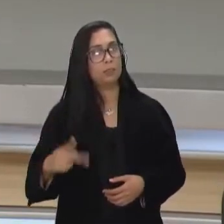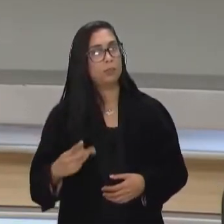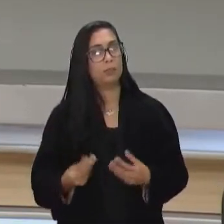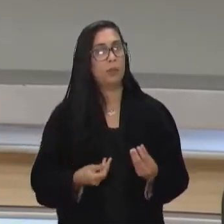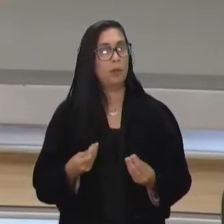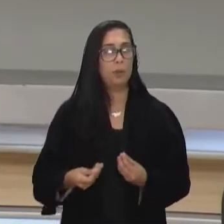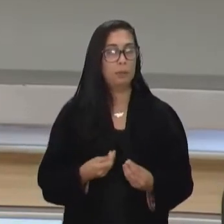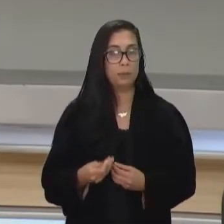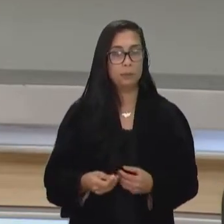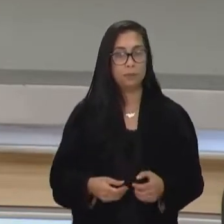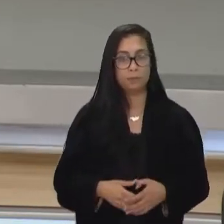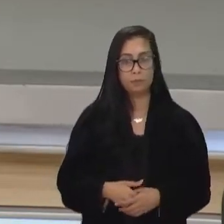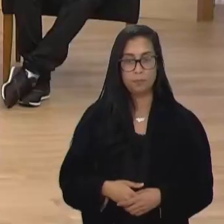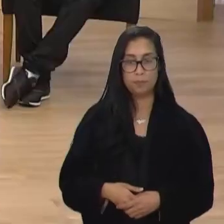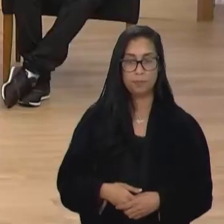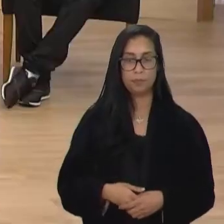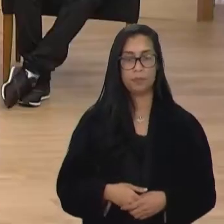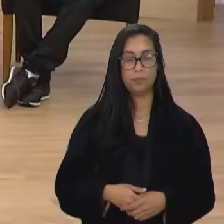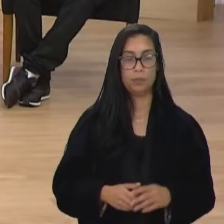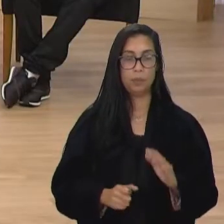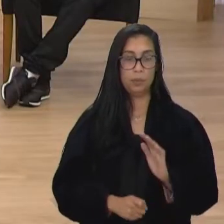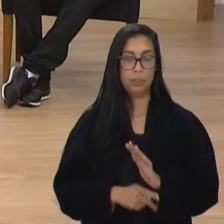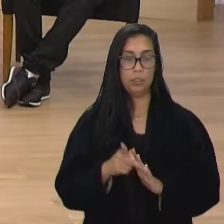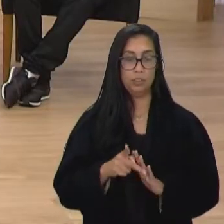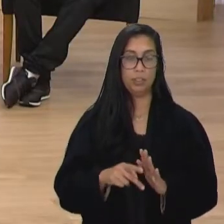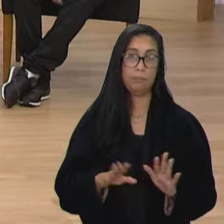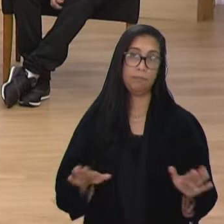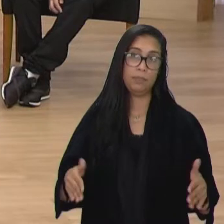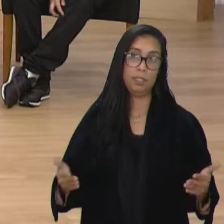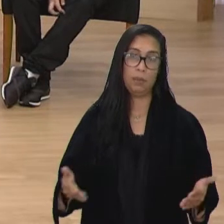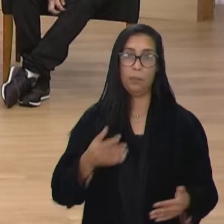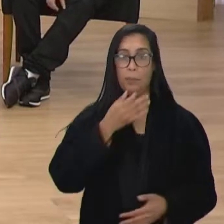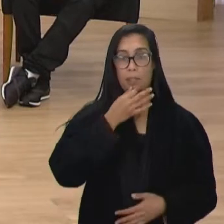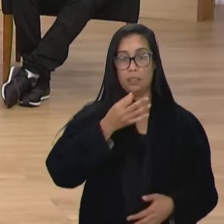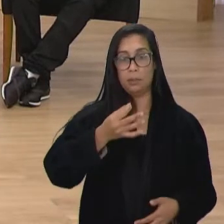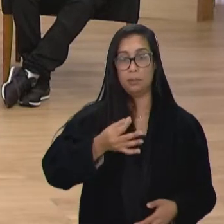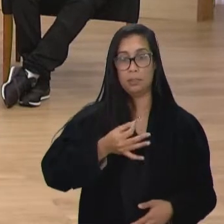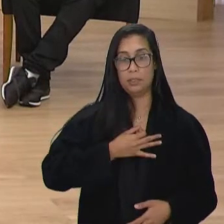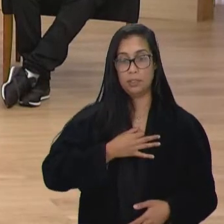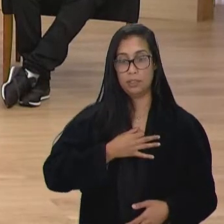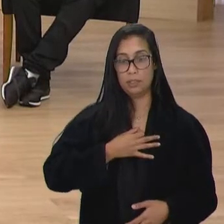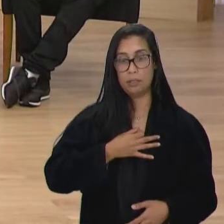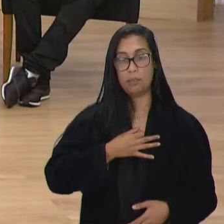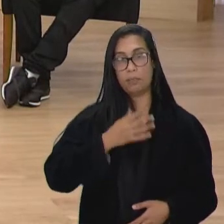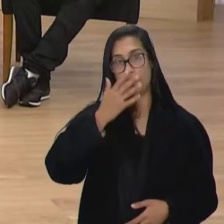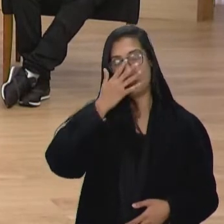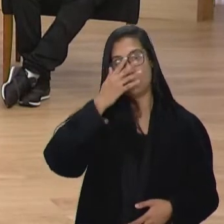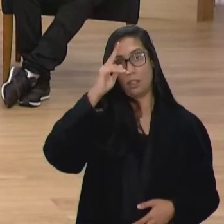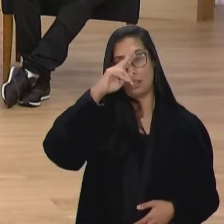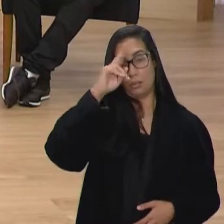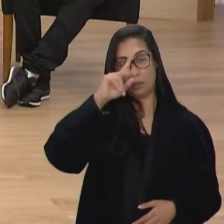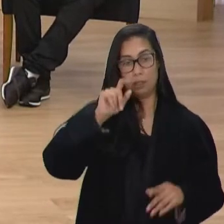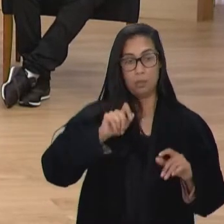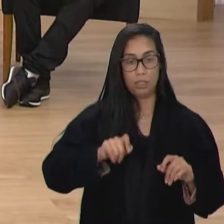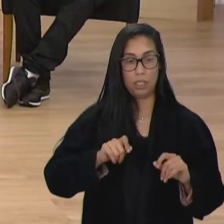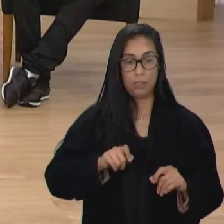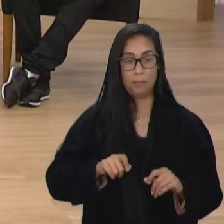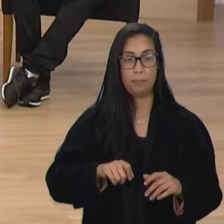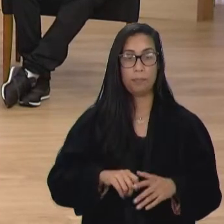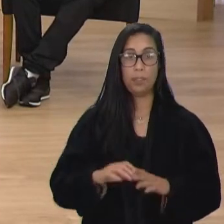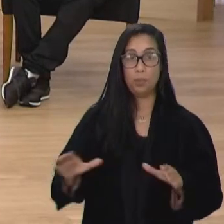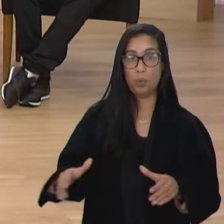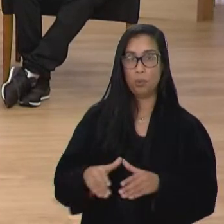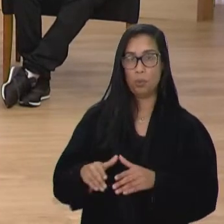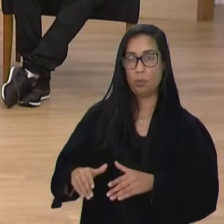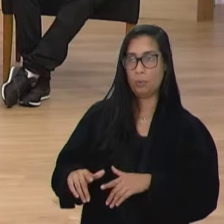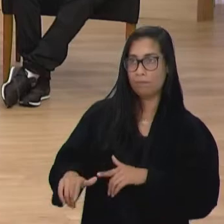toda a execução desse projeto? Olha, na minha opinião, a lembrança vai ficar do trabalho em equipe.